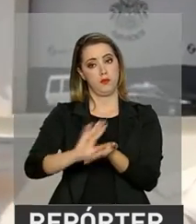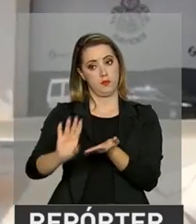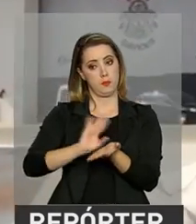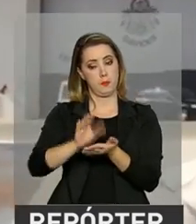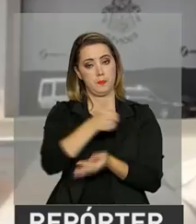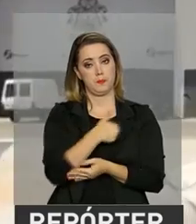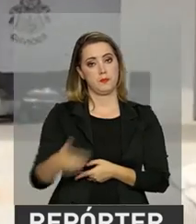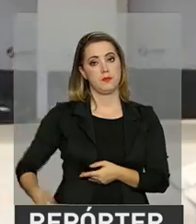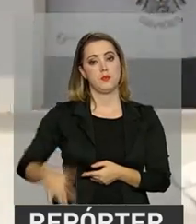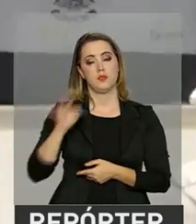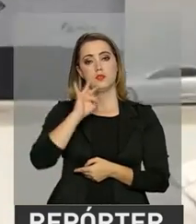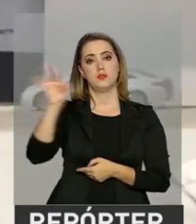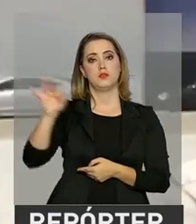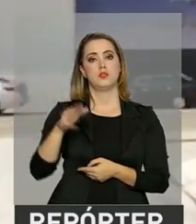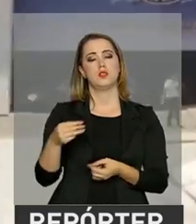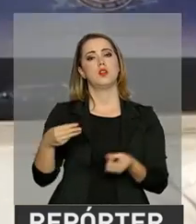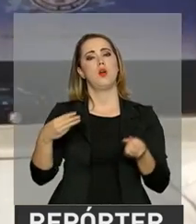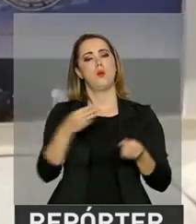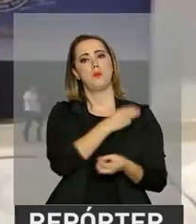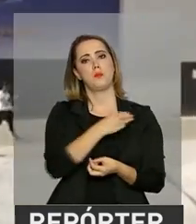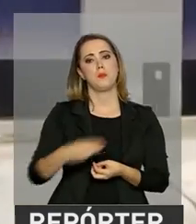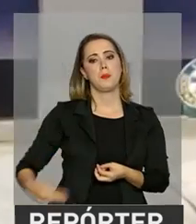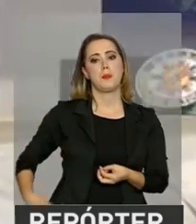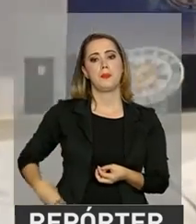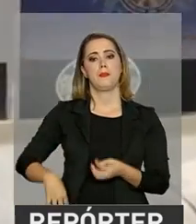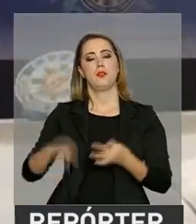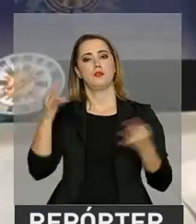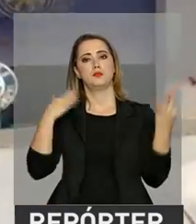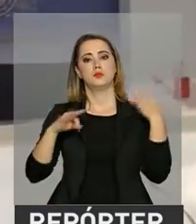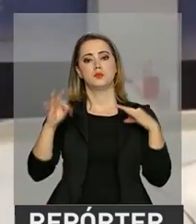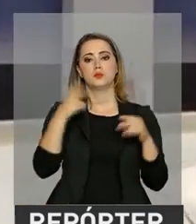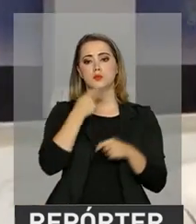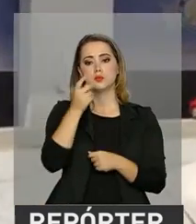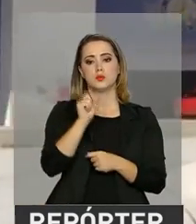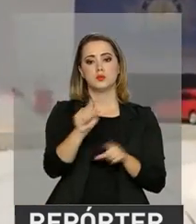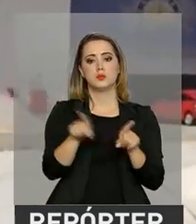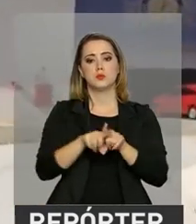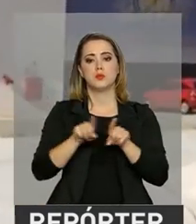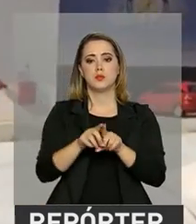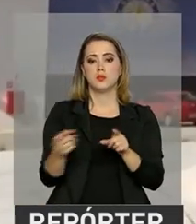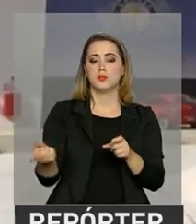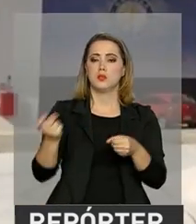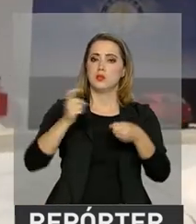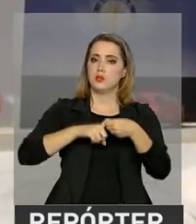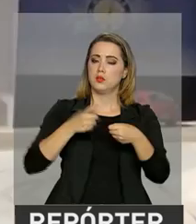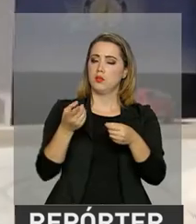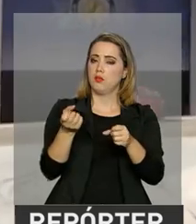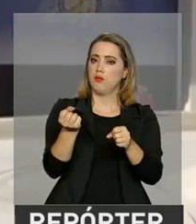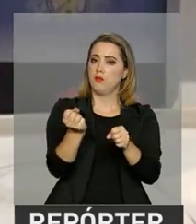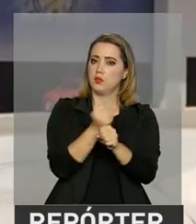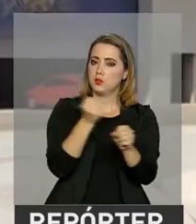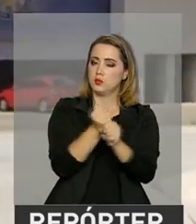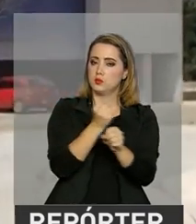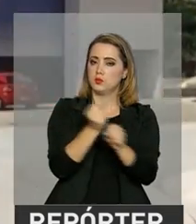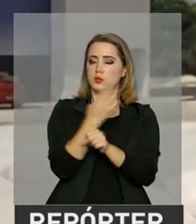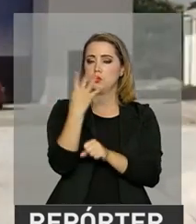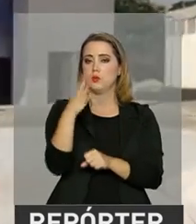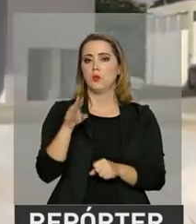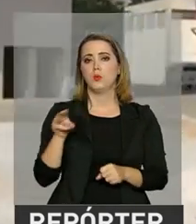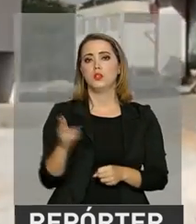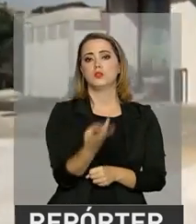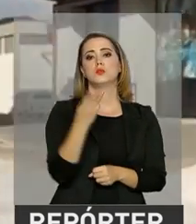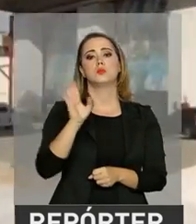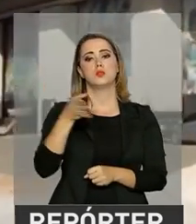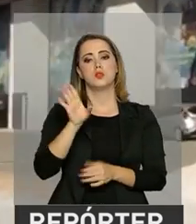Ministro Marcos Beltrão também falou do empenho do Ministério do Turismo na reestruturação do complexo do aimi R 4.500